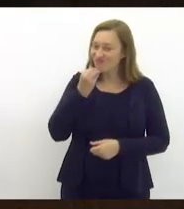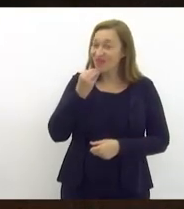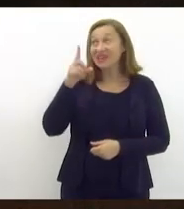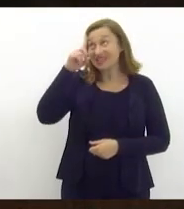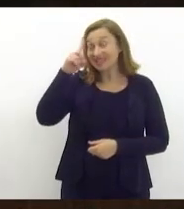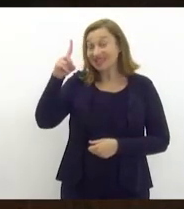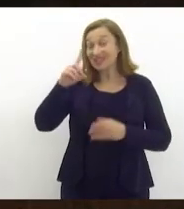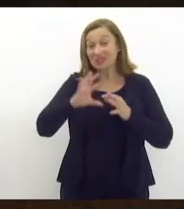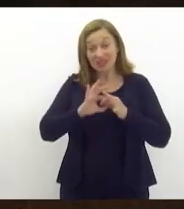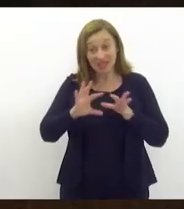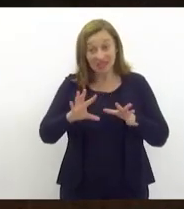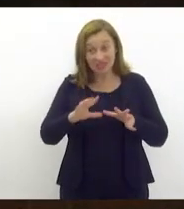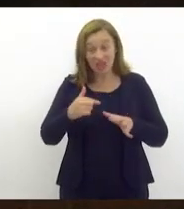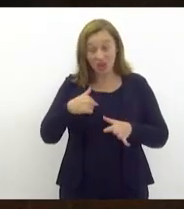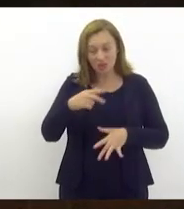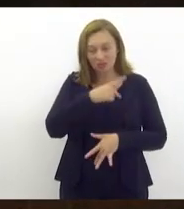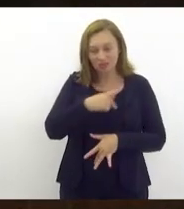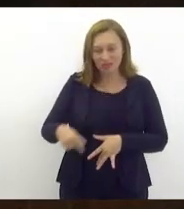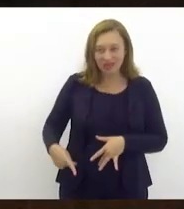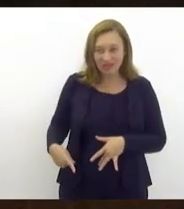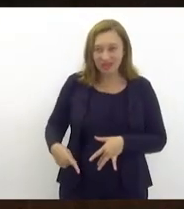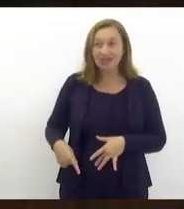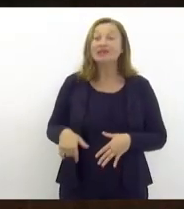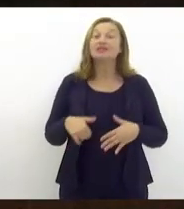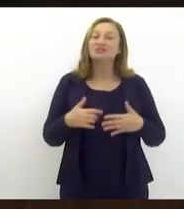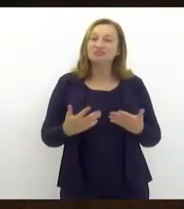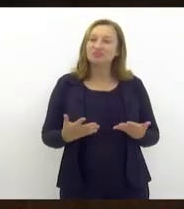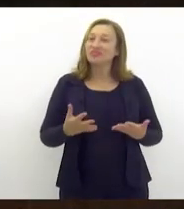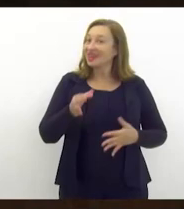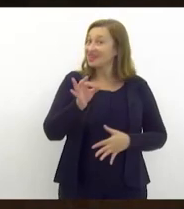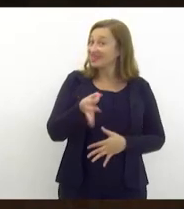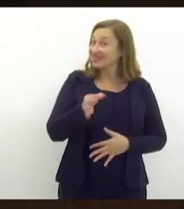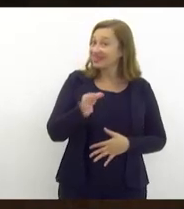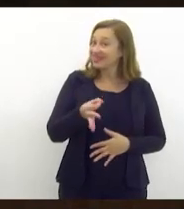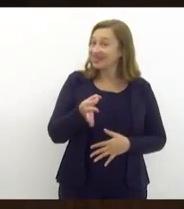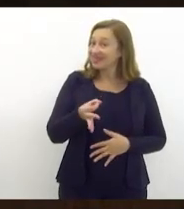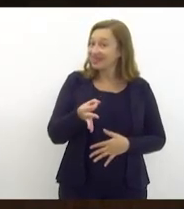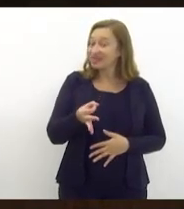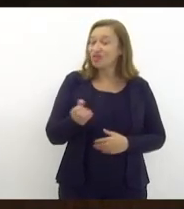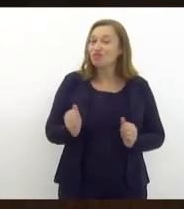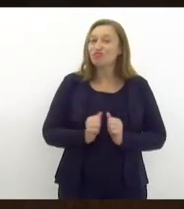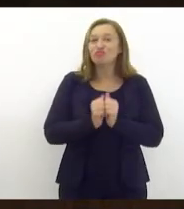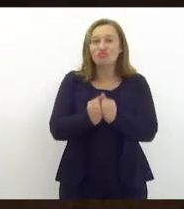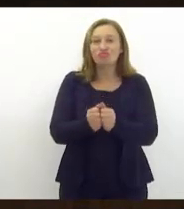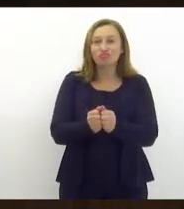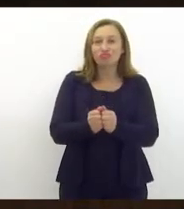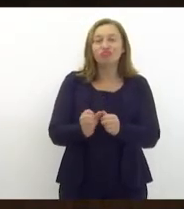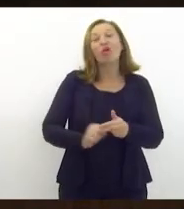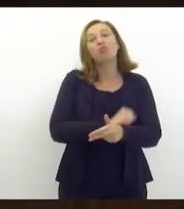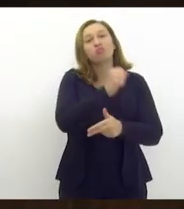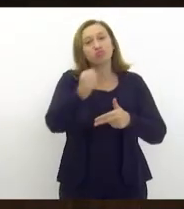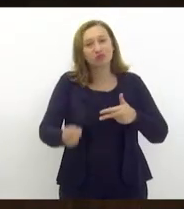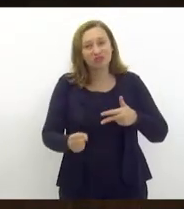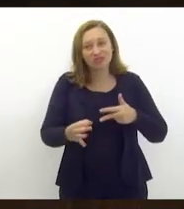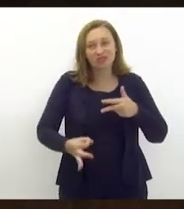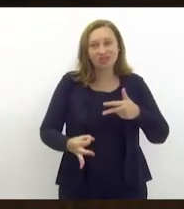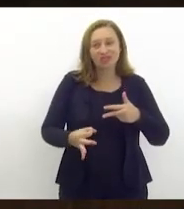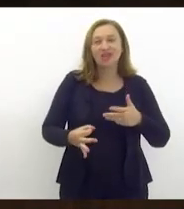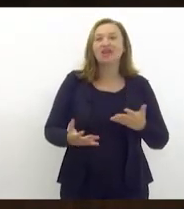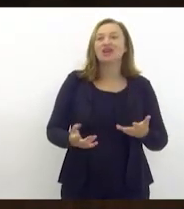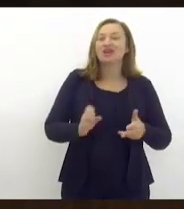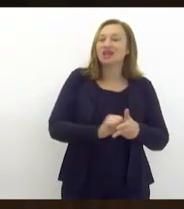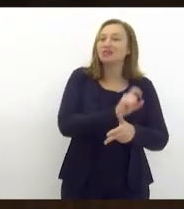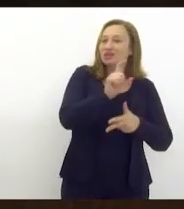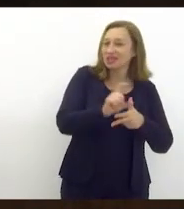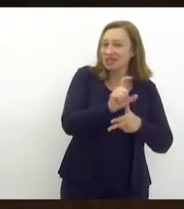Deus permitir, de ser o presidente, e tenho certeza que, junto ao Poder Executivo, na pessoa do secretário